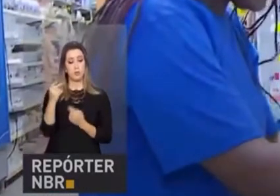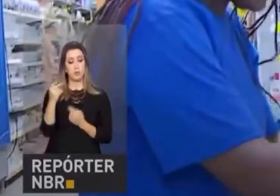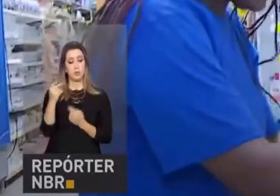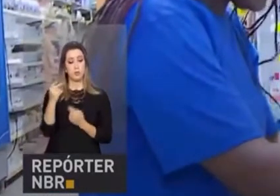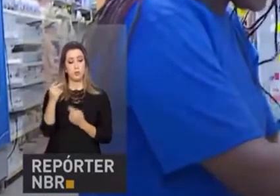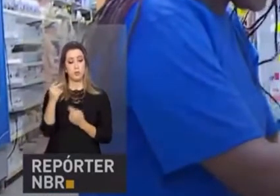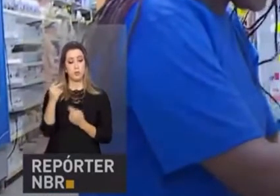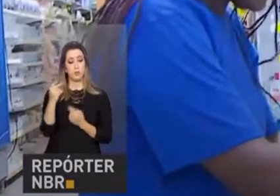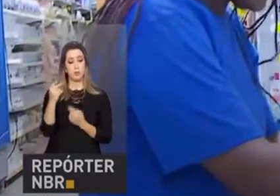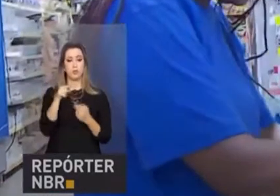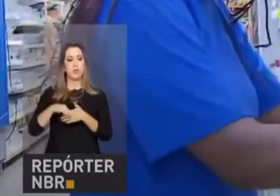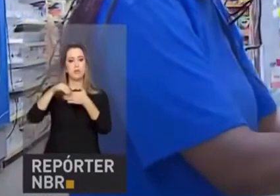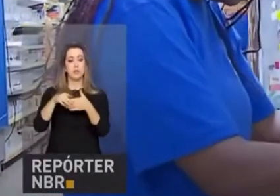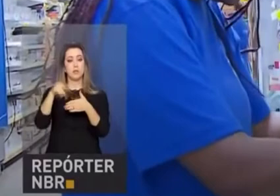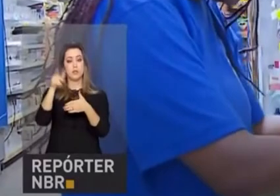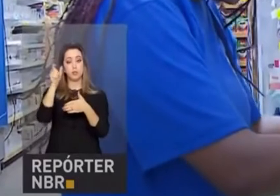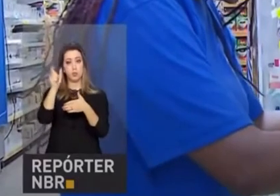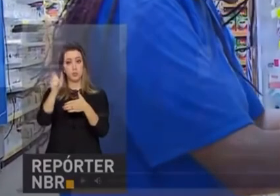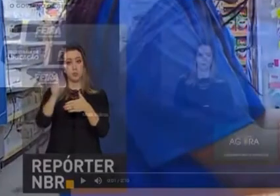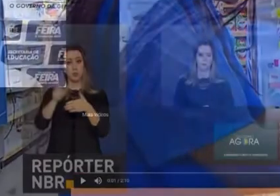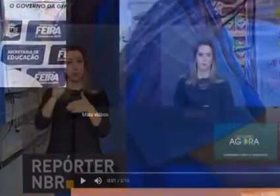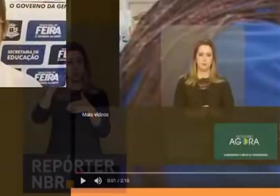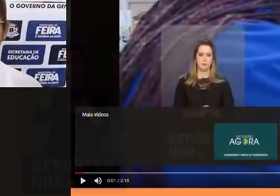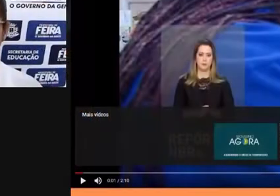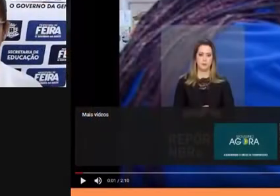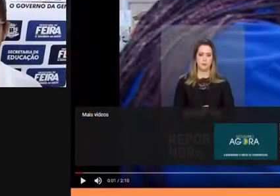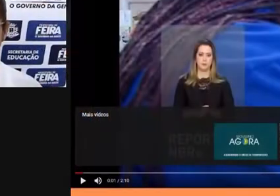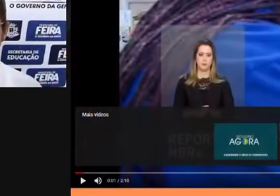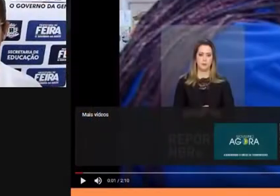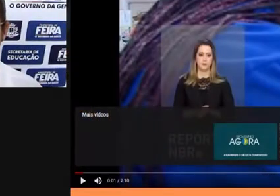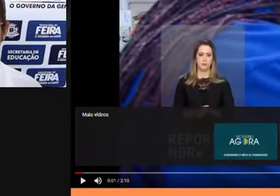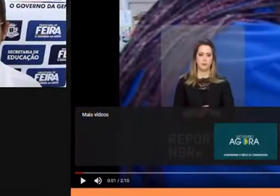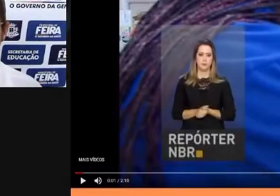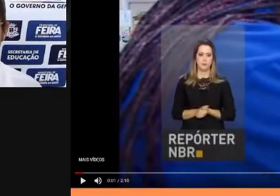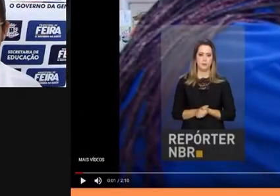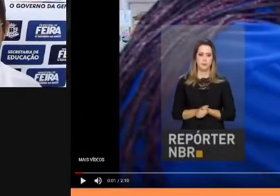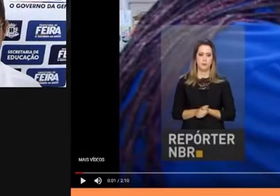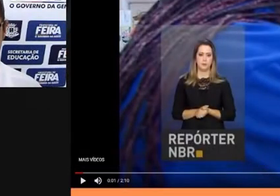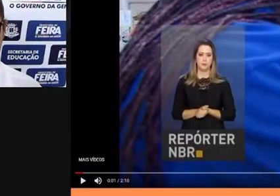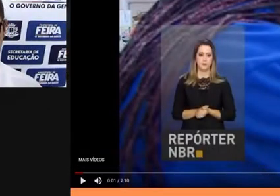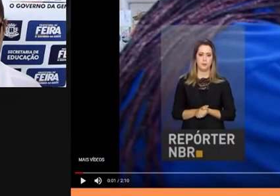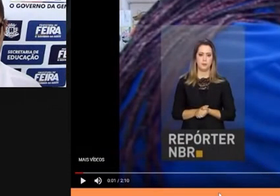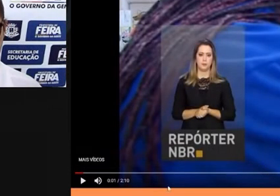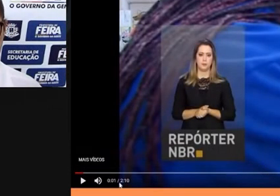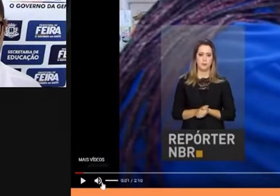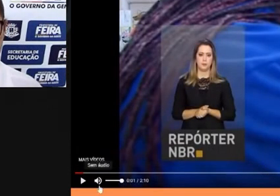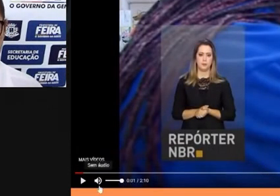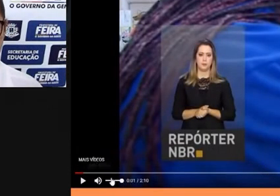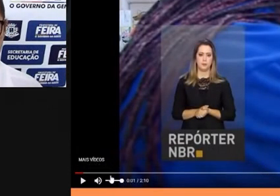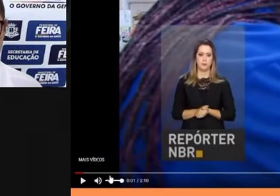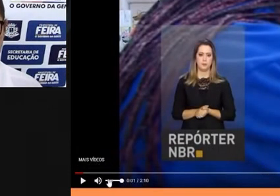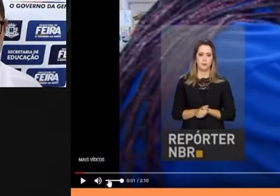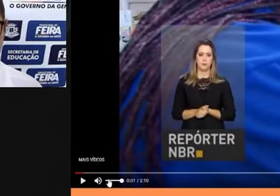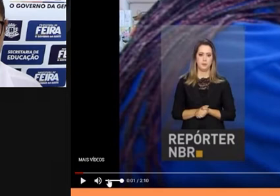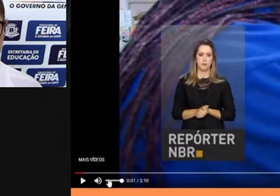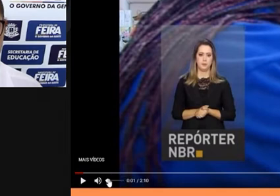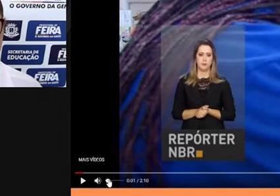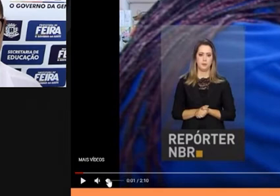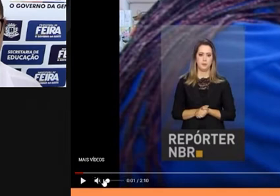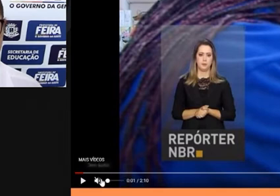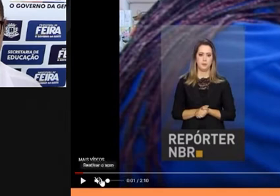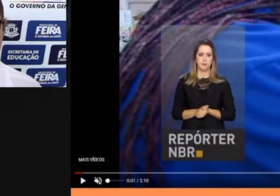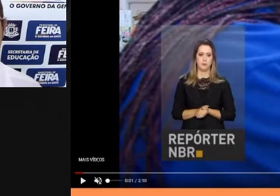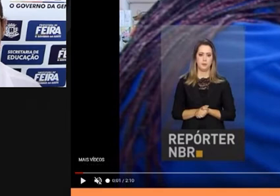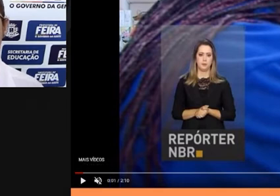imigrantes Empregados de forma legal no Brasil conseguiram perceber que a diferença né no caso